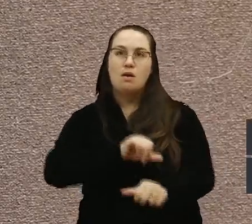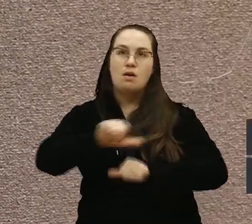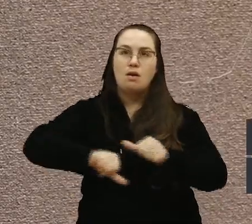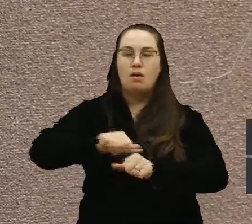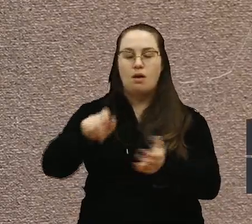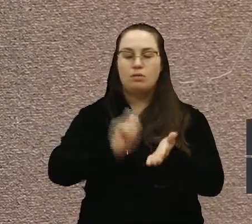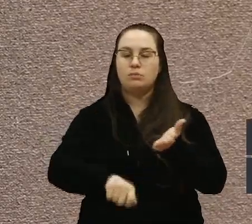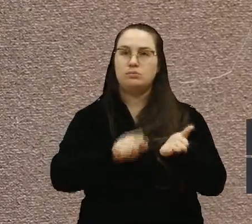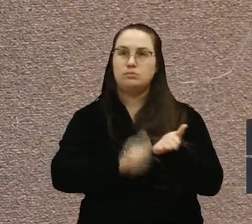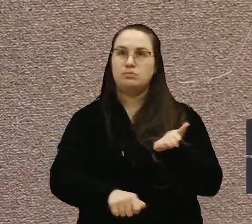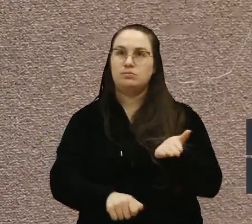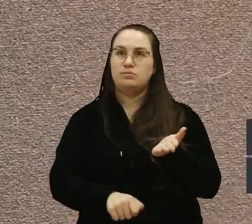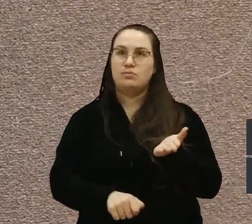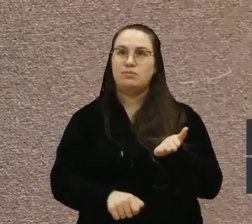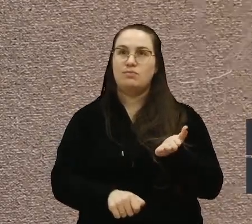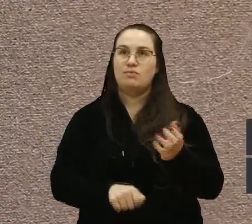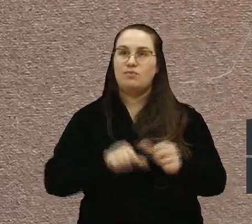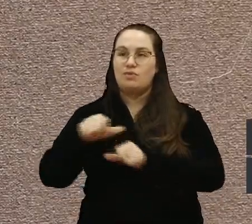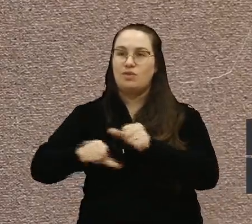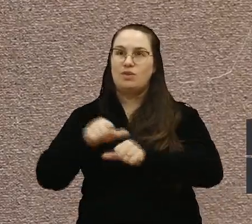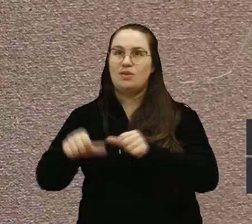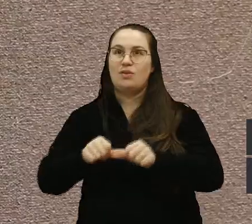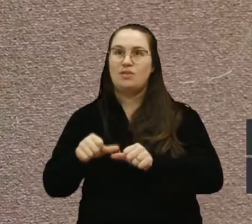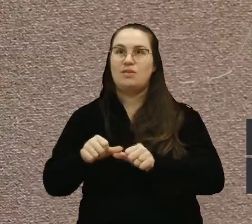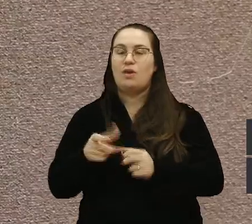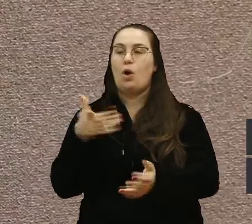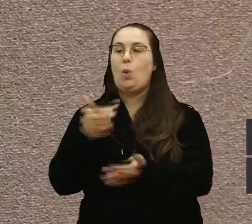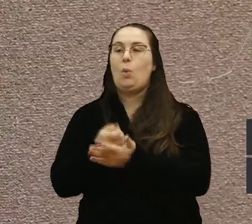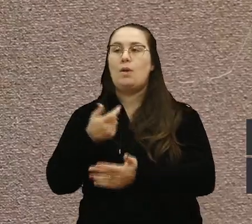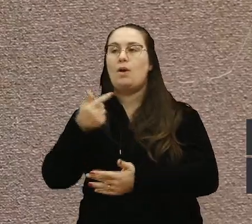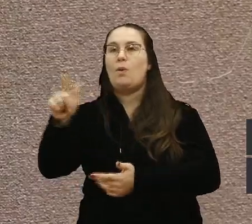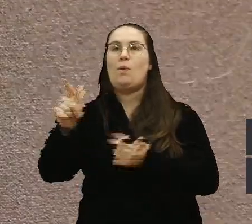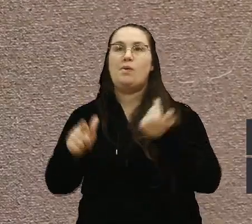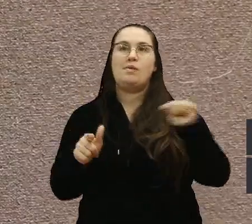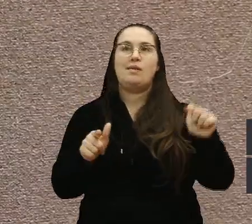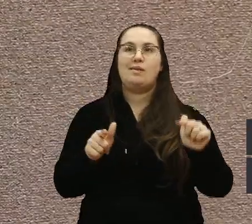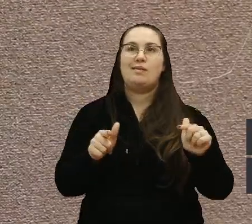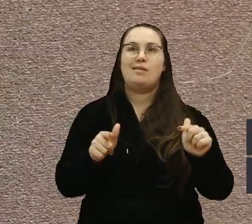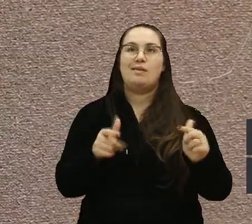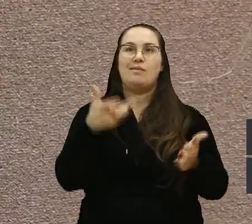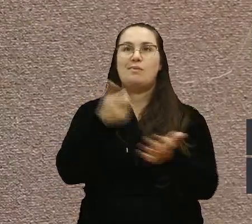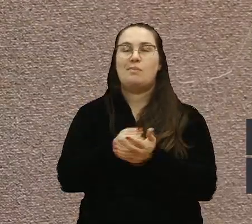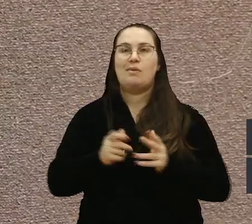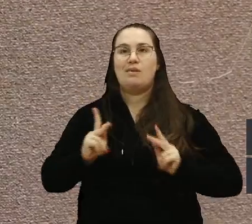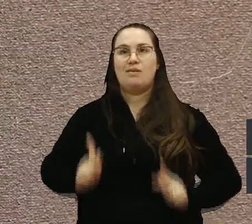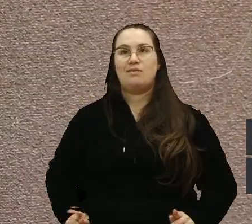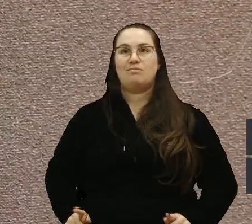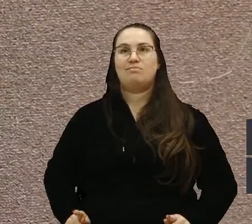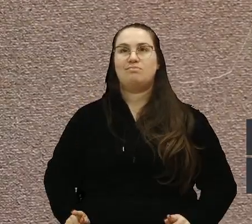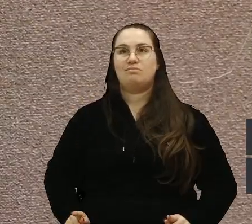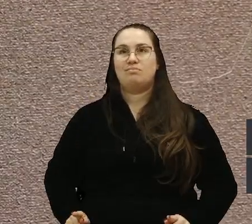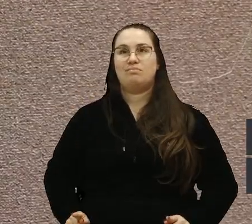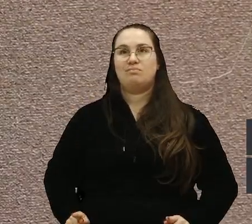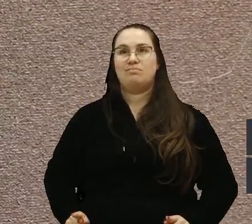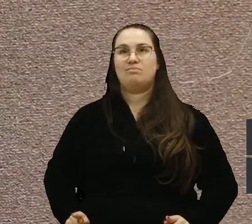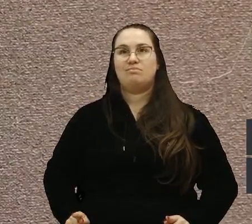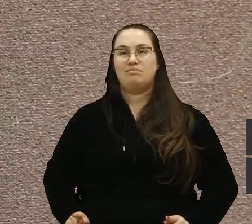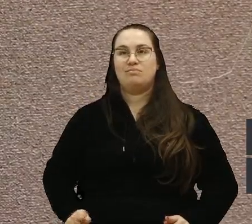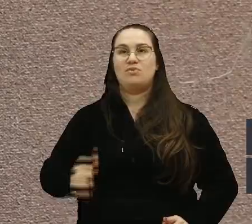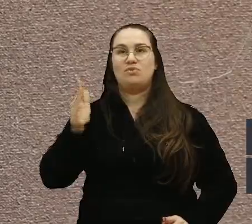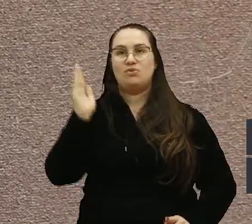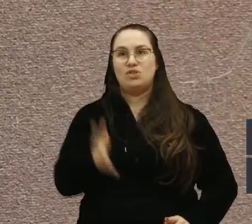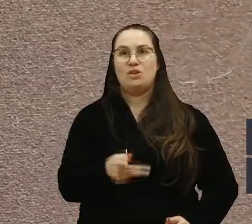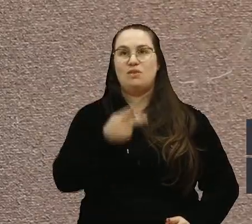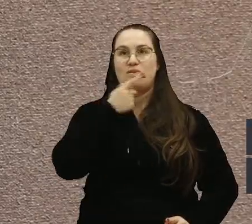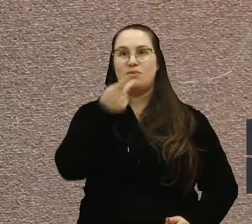rúbrica dele, vão passar para adquirir outra coisa e daquela coisa vão querer pagar o pessoal. Isso, como já